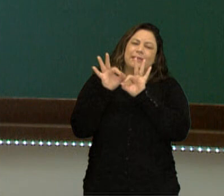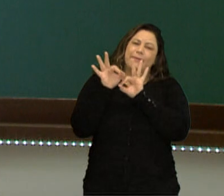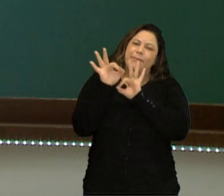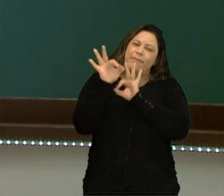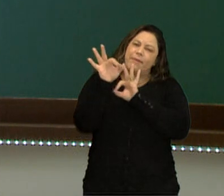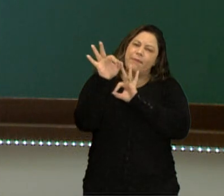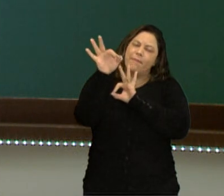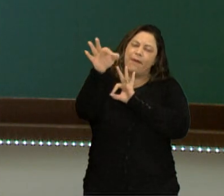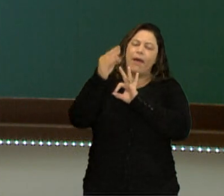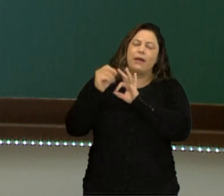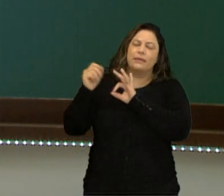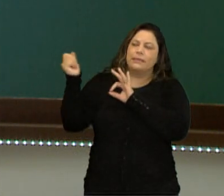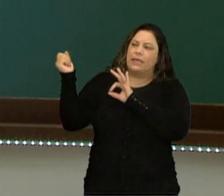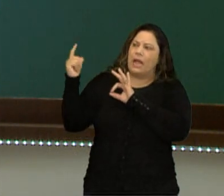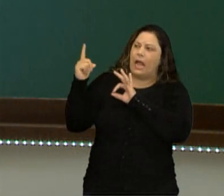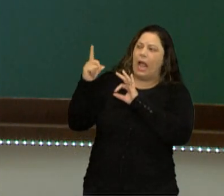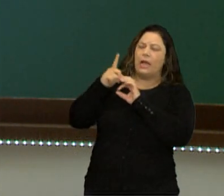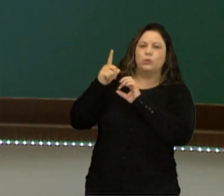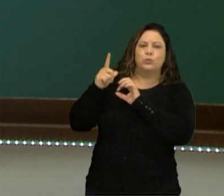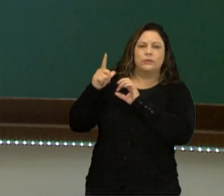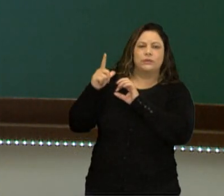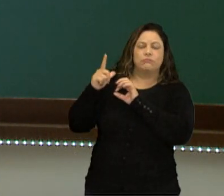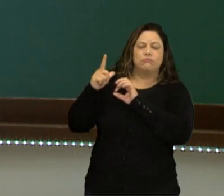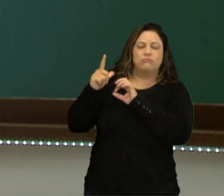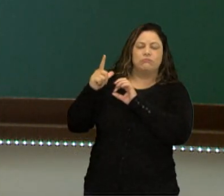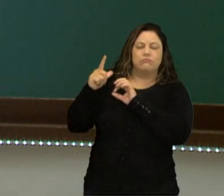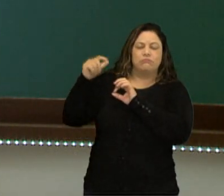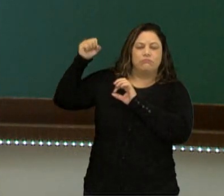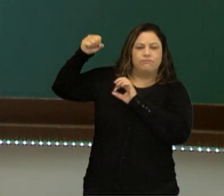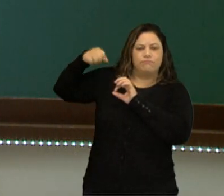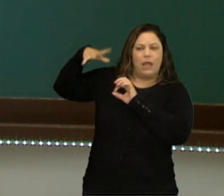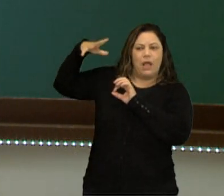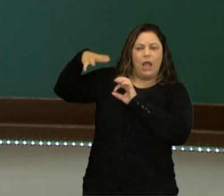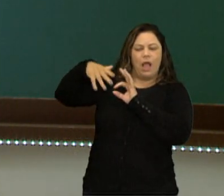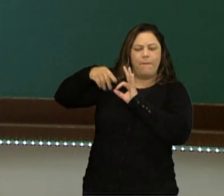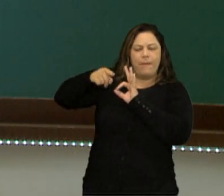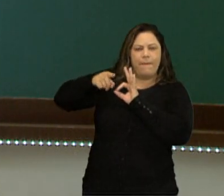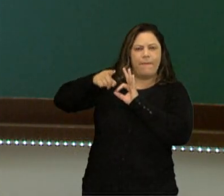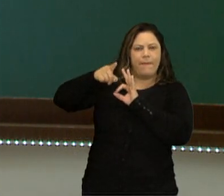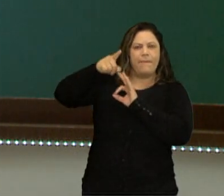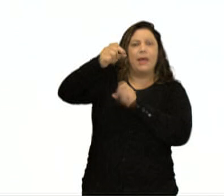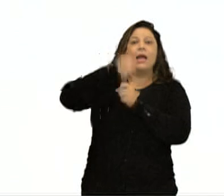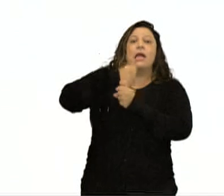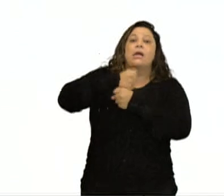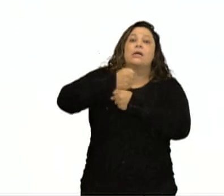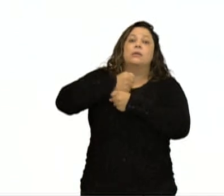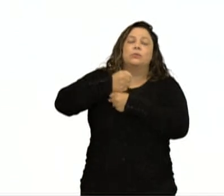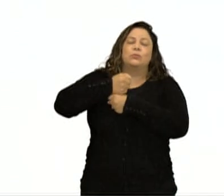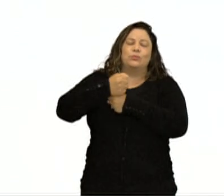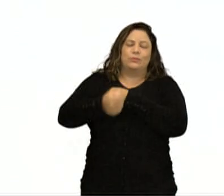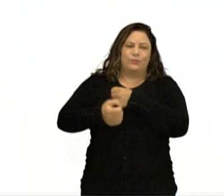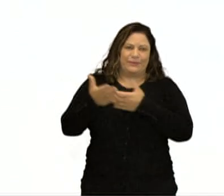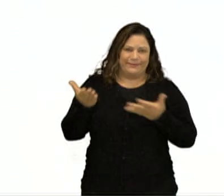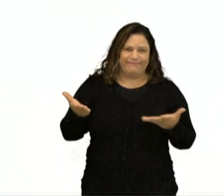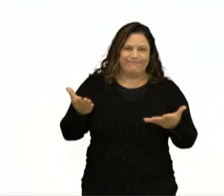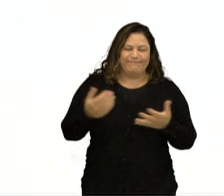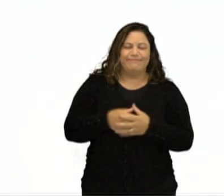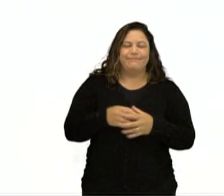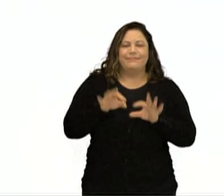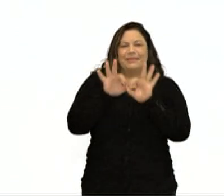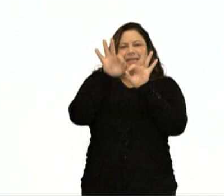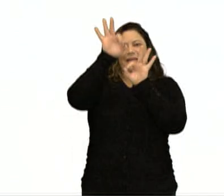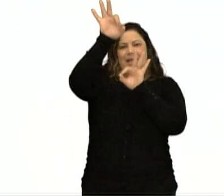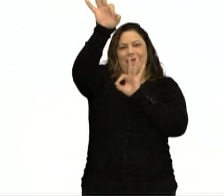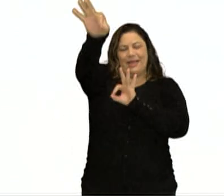luz percorre com a velocidade dela em um ano. Pessoal, um ano-luz, então é isso. É a distância que